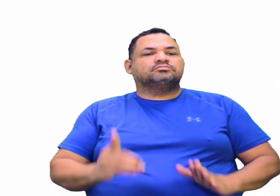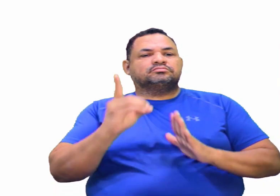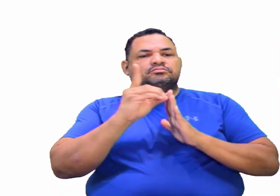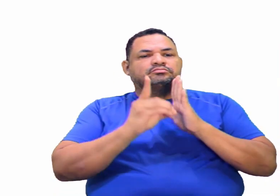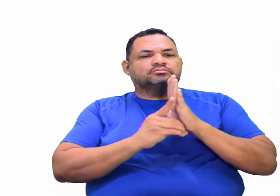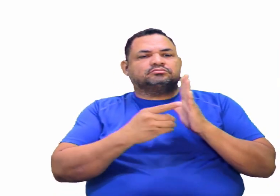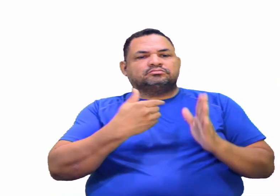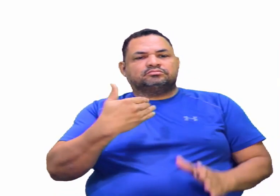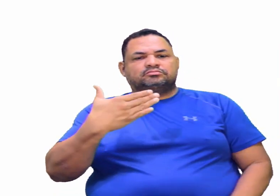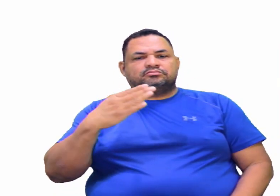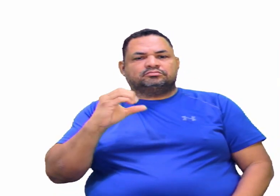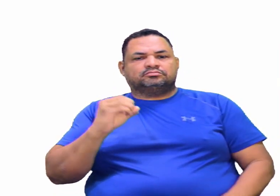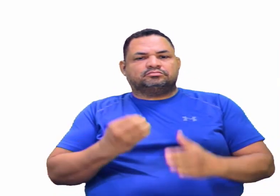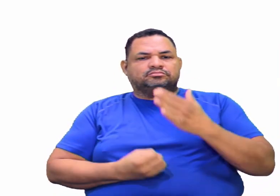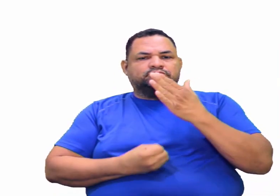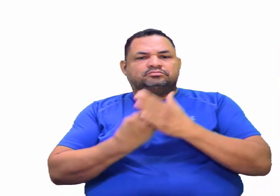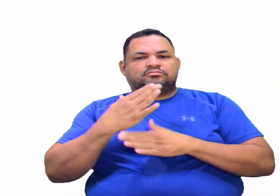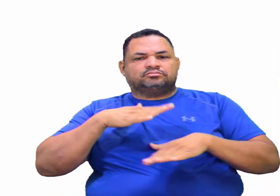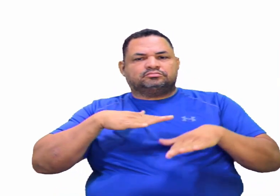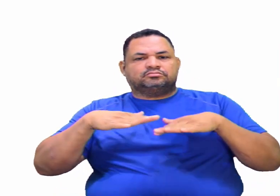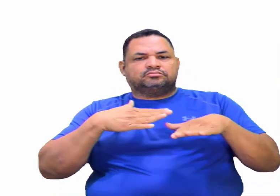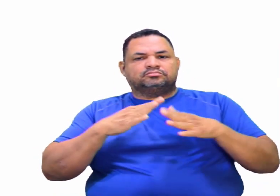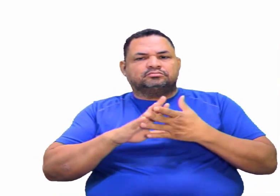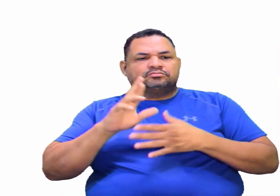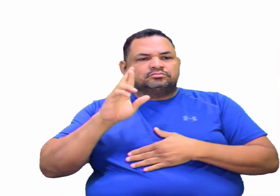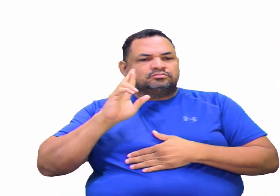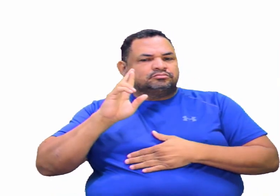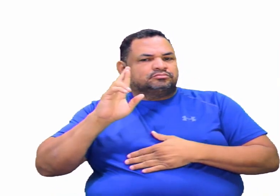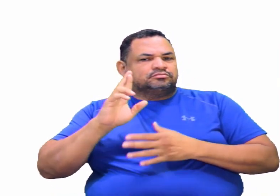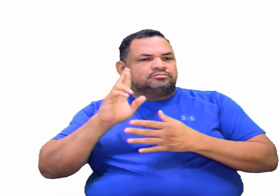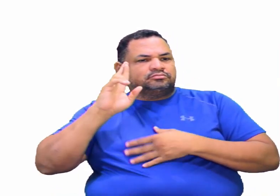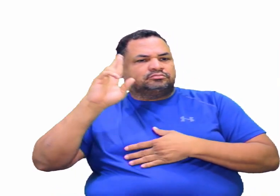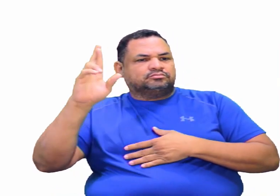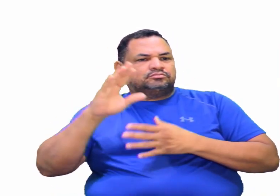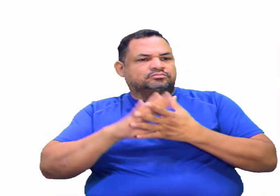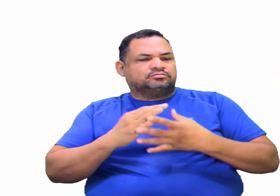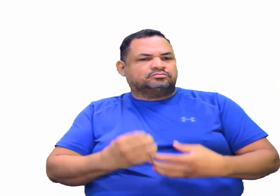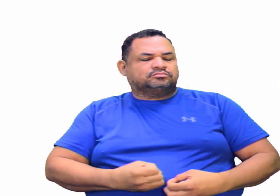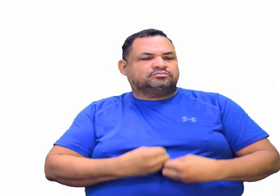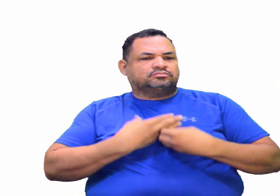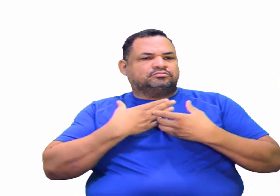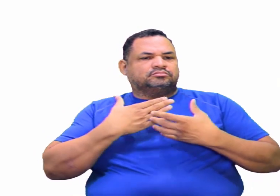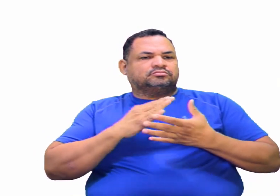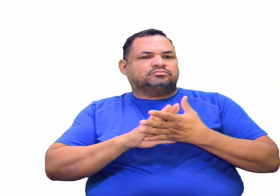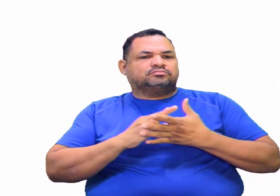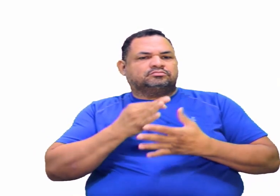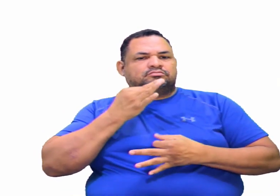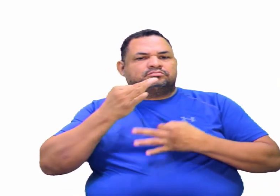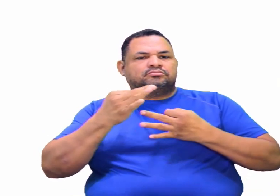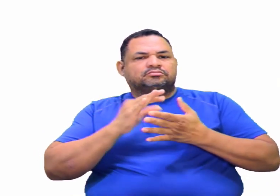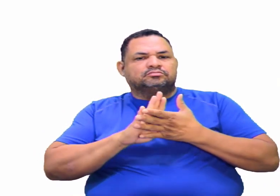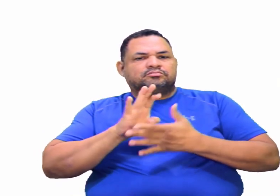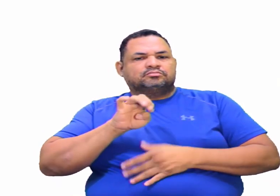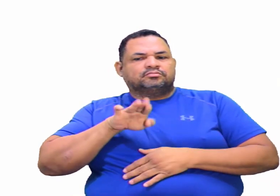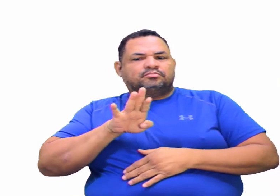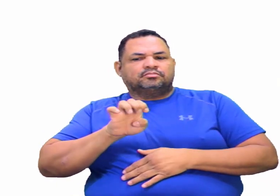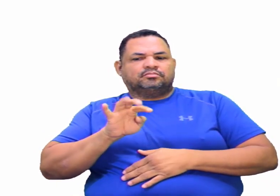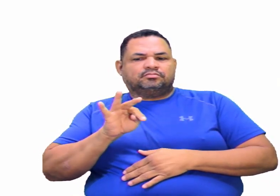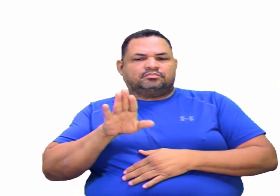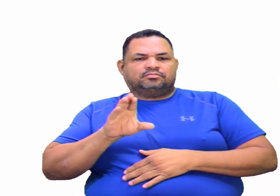de 1920 surgiu um movimento liderado pelo poeta e crítico francês